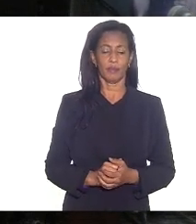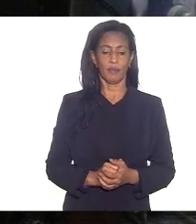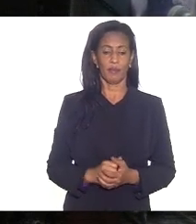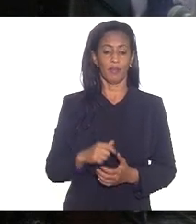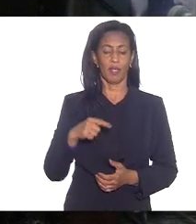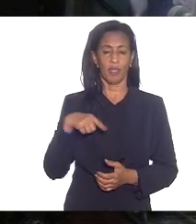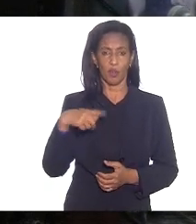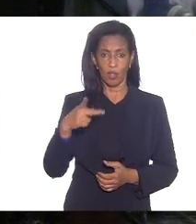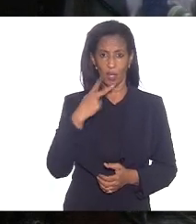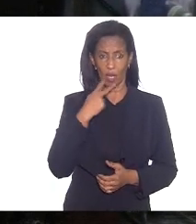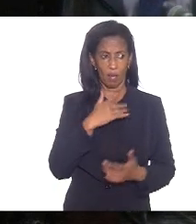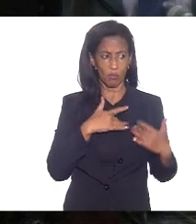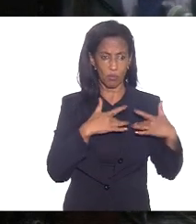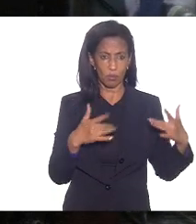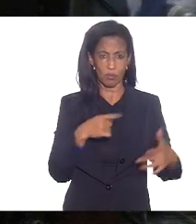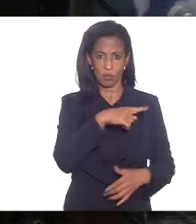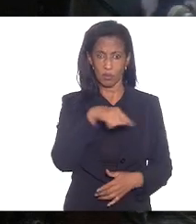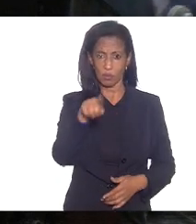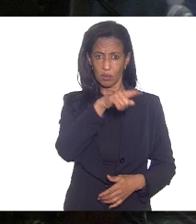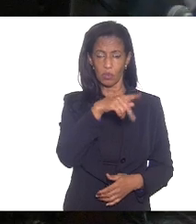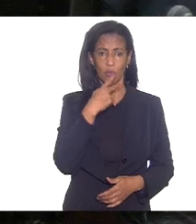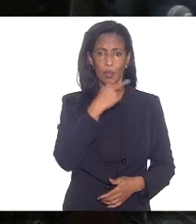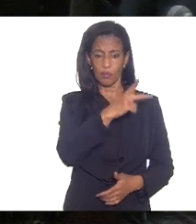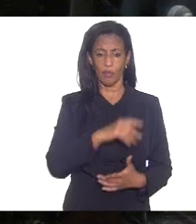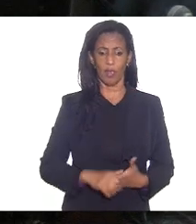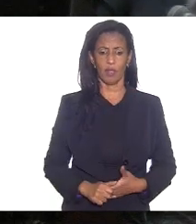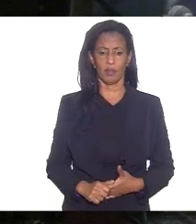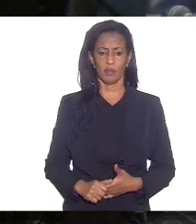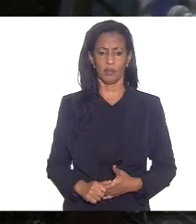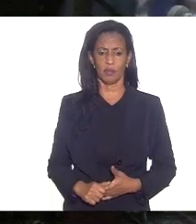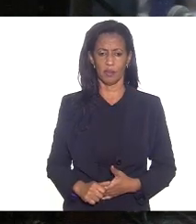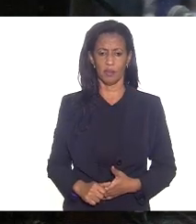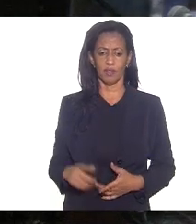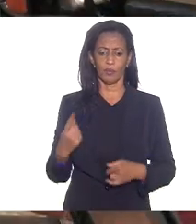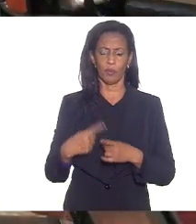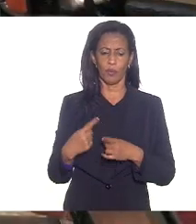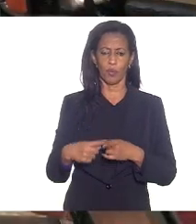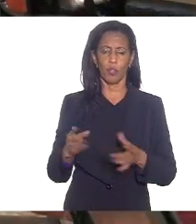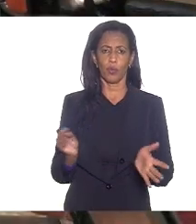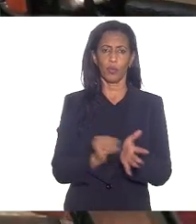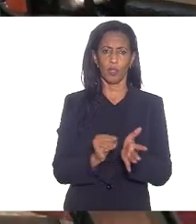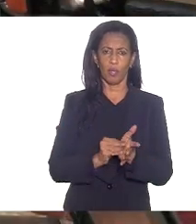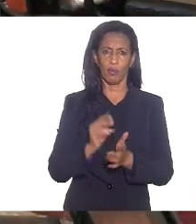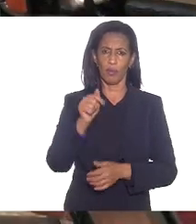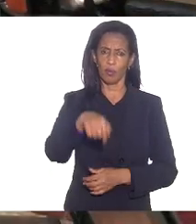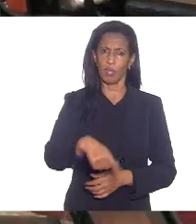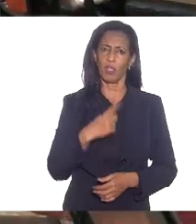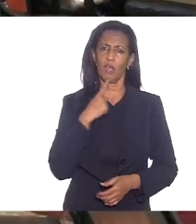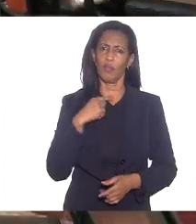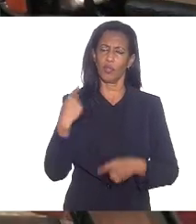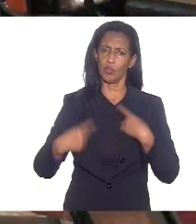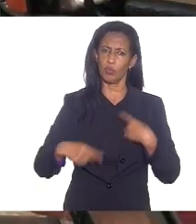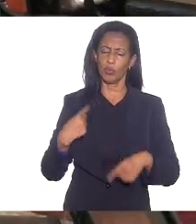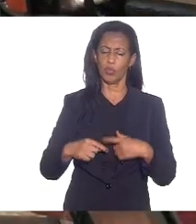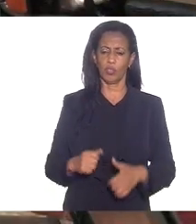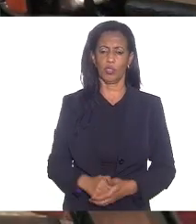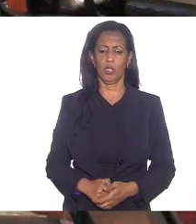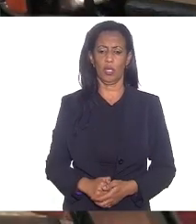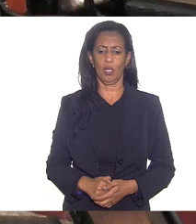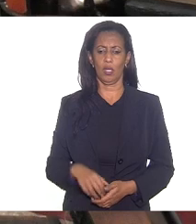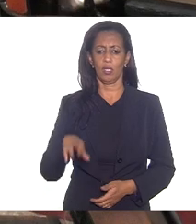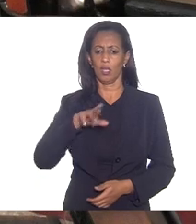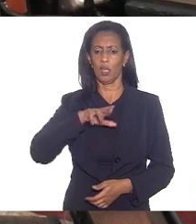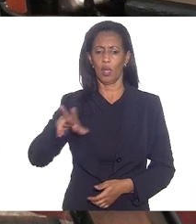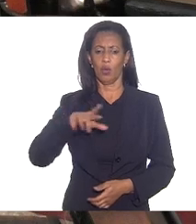e eu quero me solidarizar com os argumentos trazidos por Vossa Excelência, porque o que falta aqui é vontade política. E não